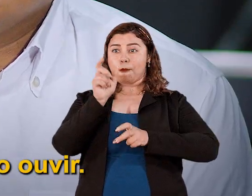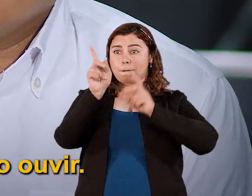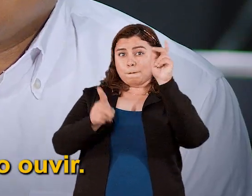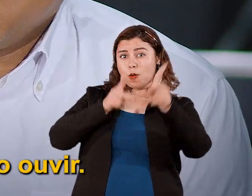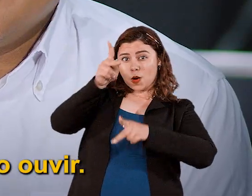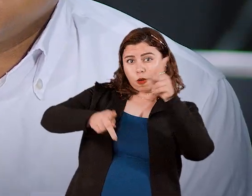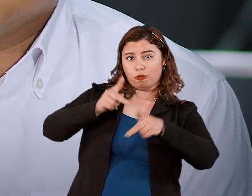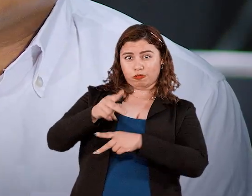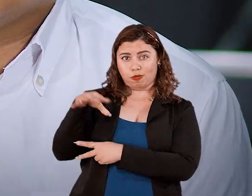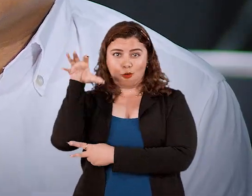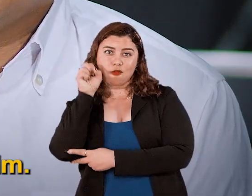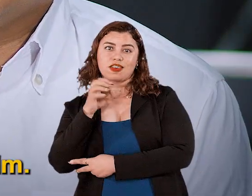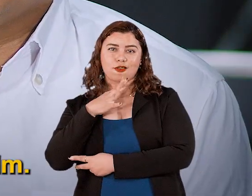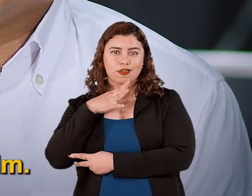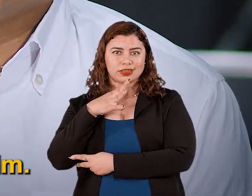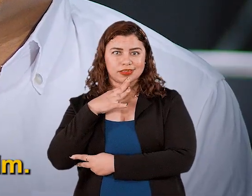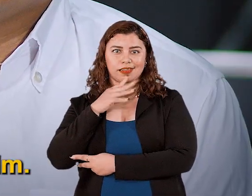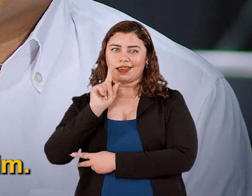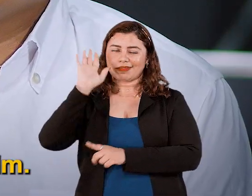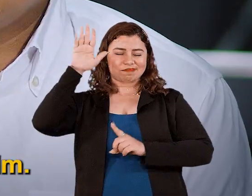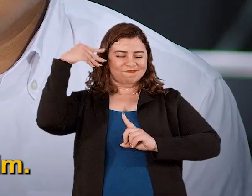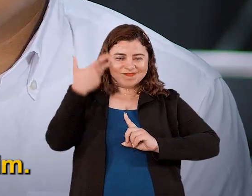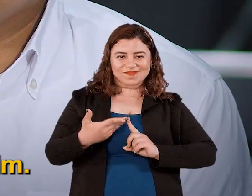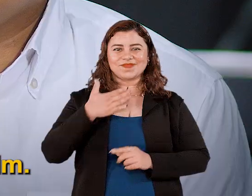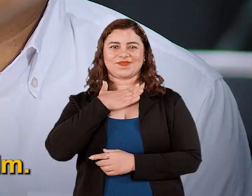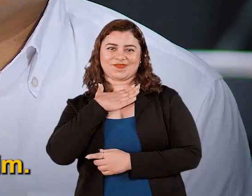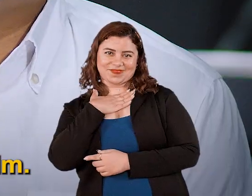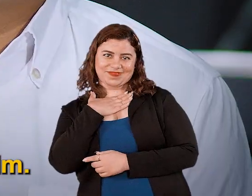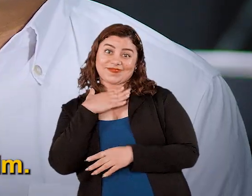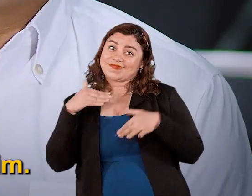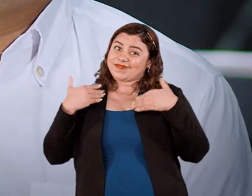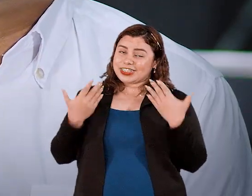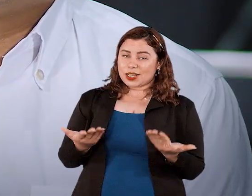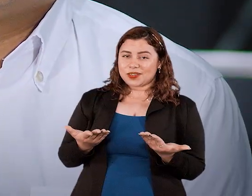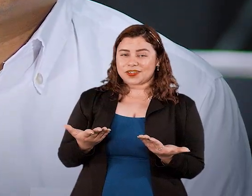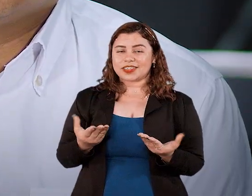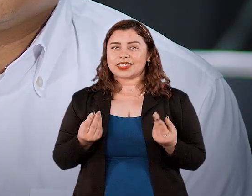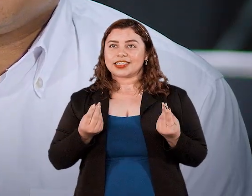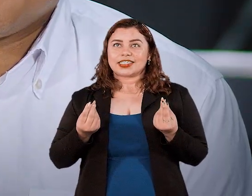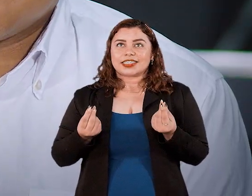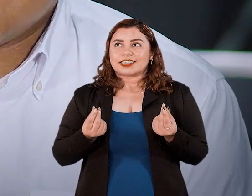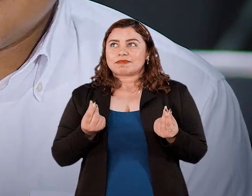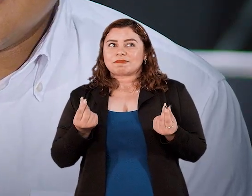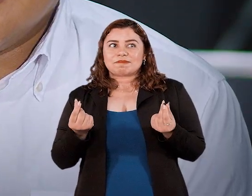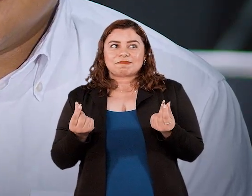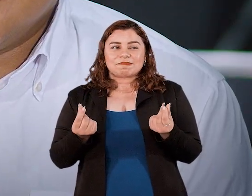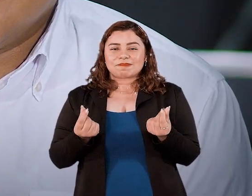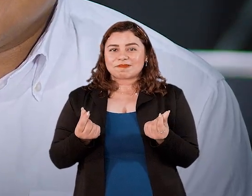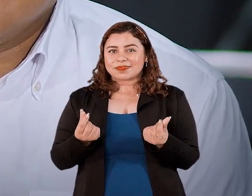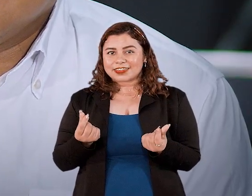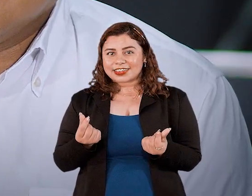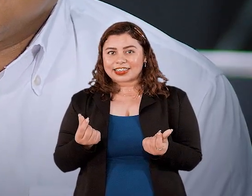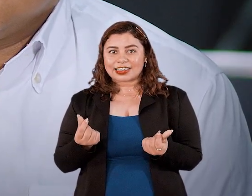a população ouvir, está sendo uma honra para mim, né? Então,